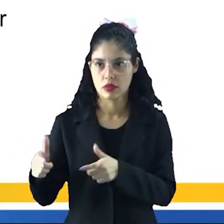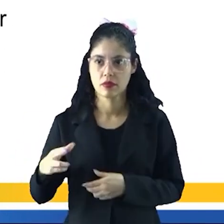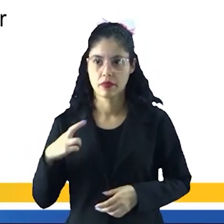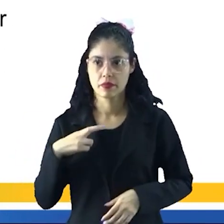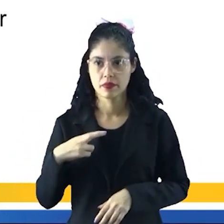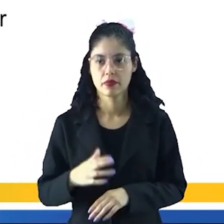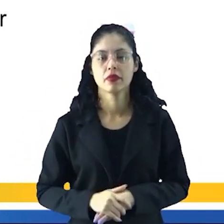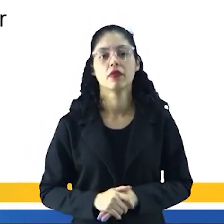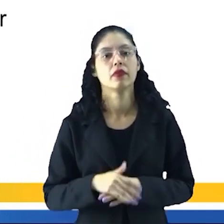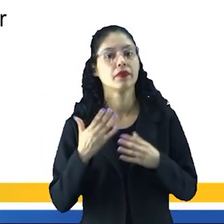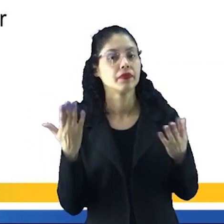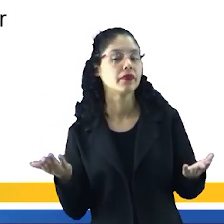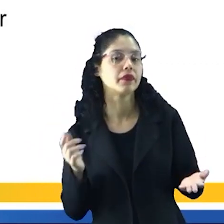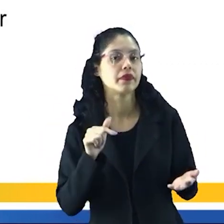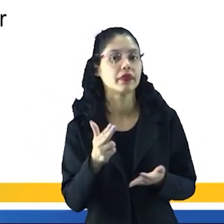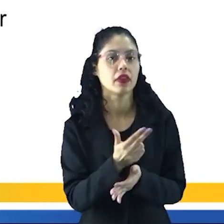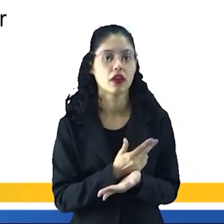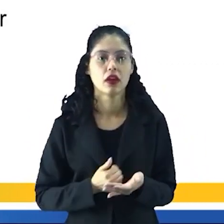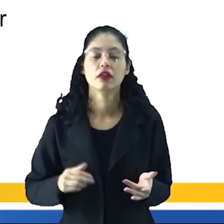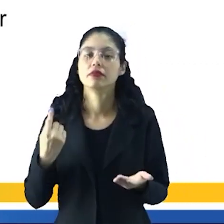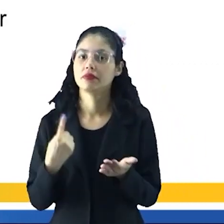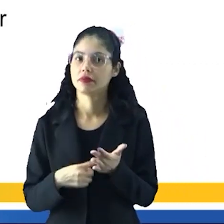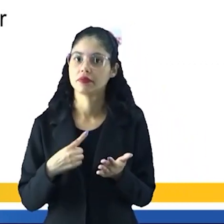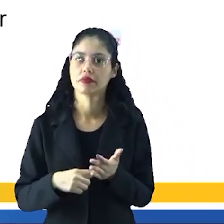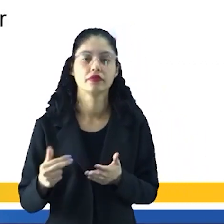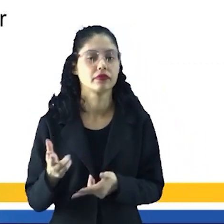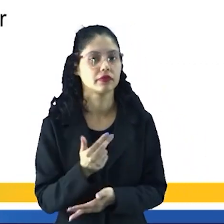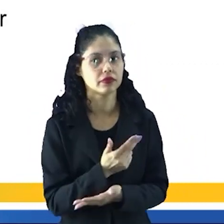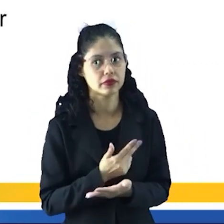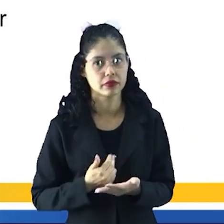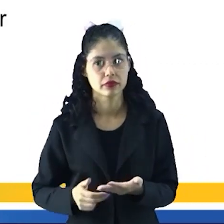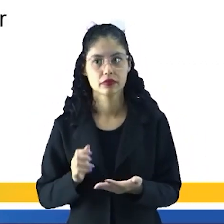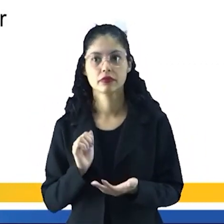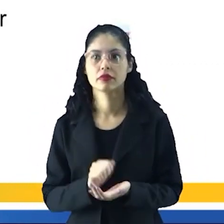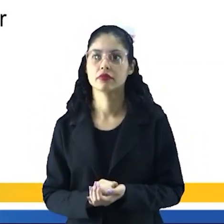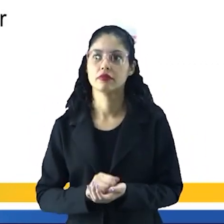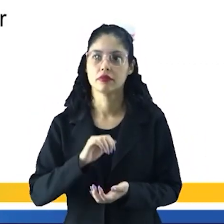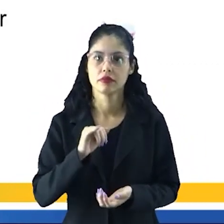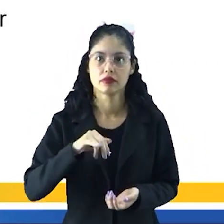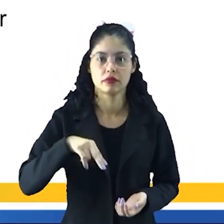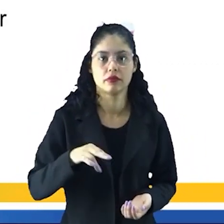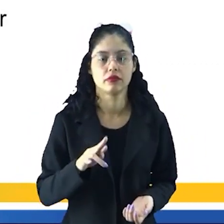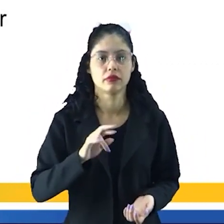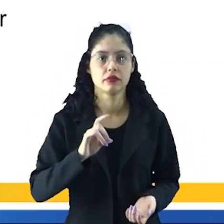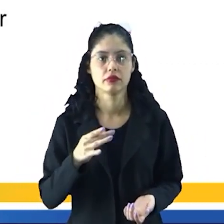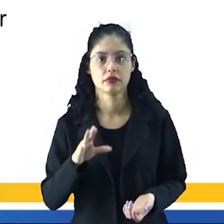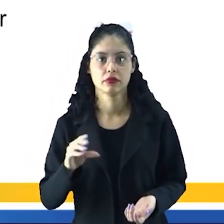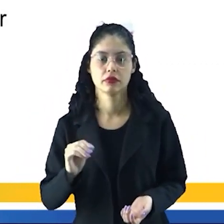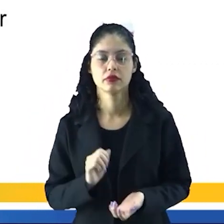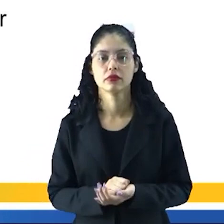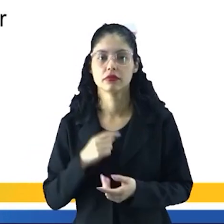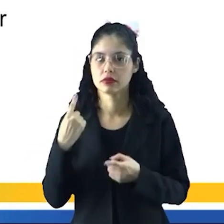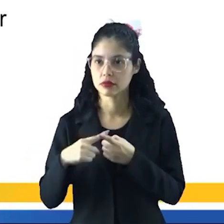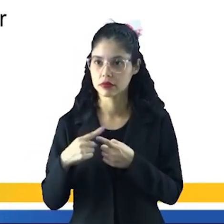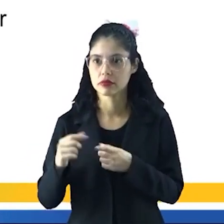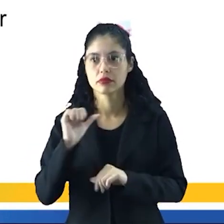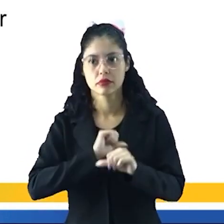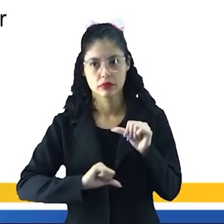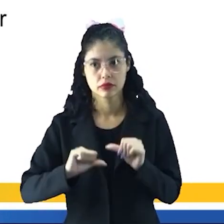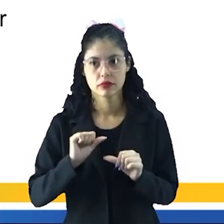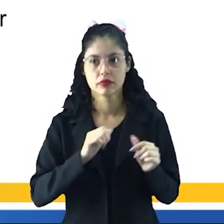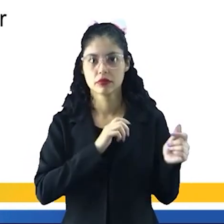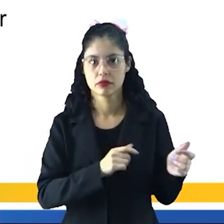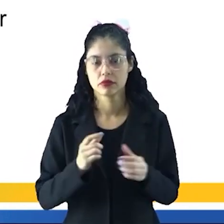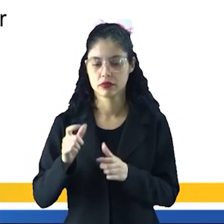espaço particular. Então, essa artista também é considerada uma artista das instalações, tá? Porque ela vai modificar